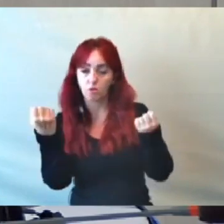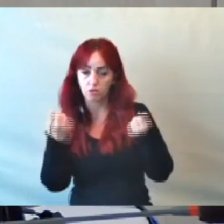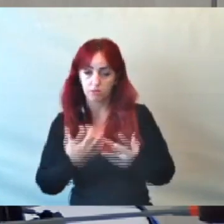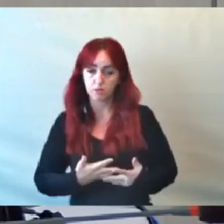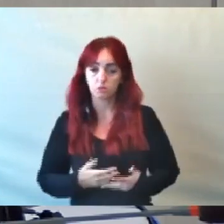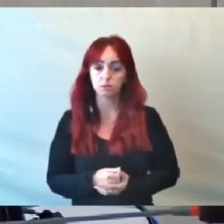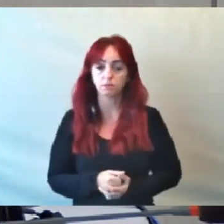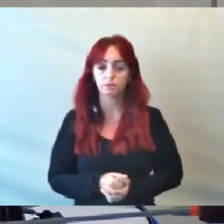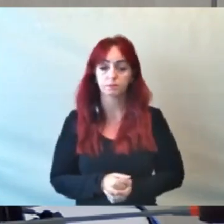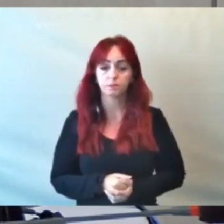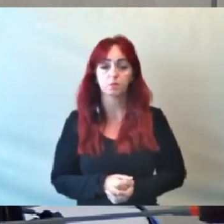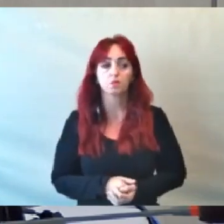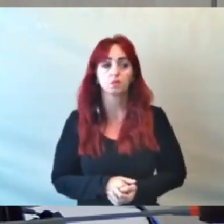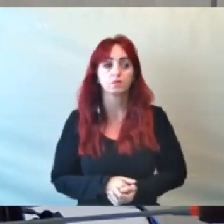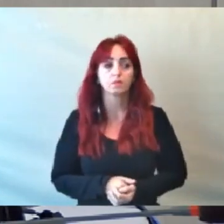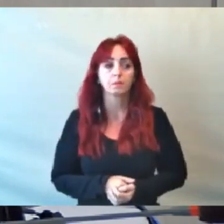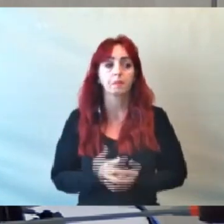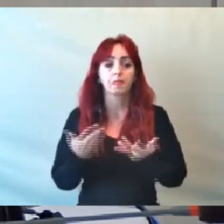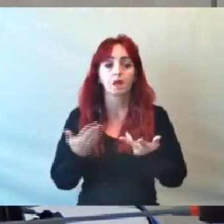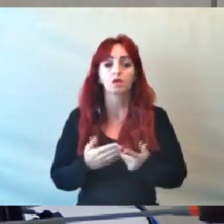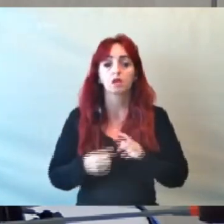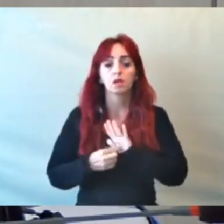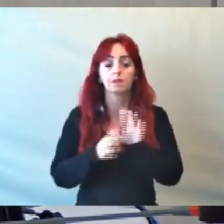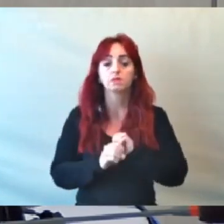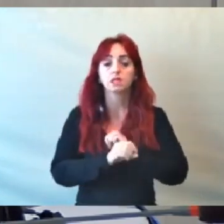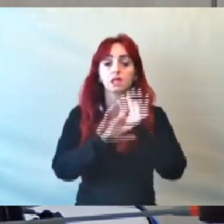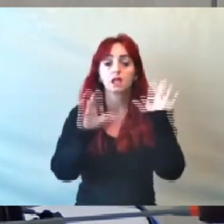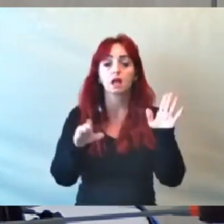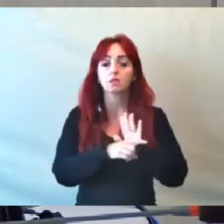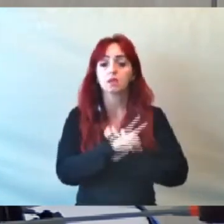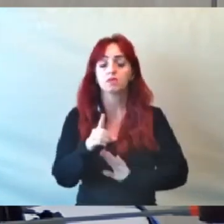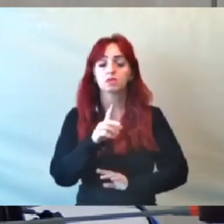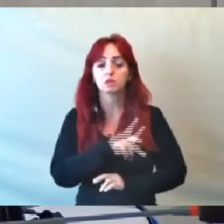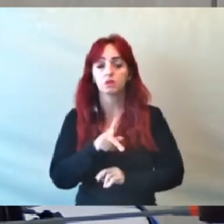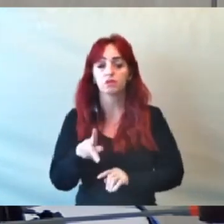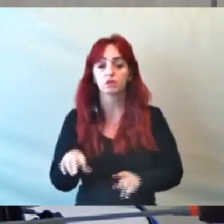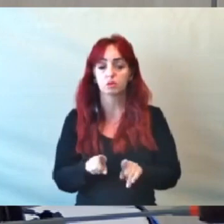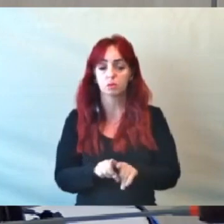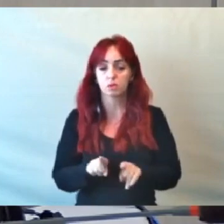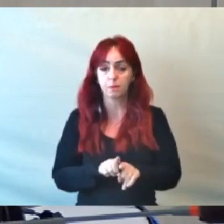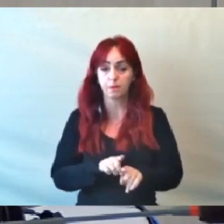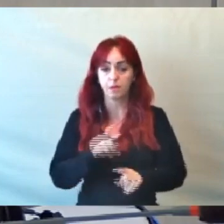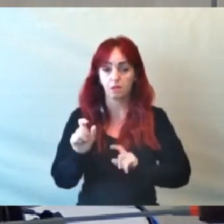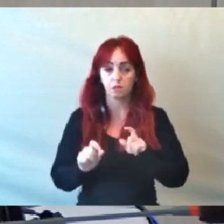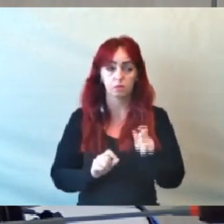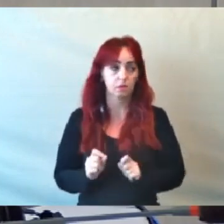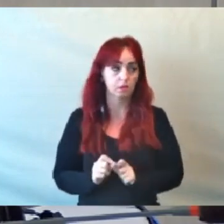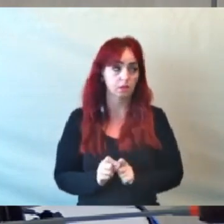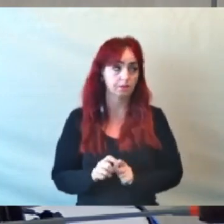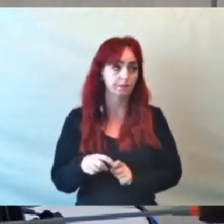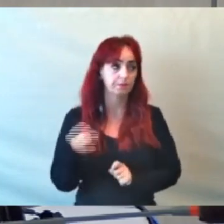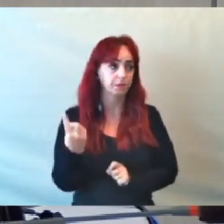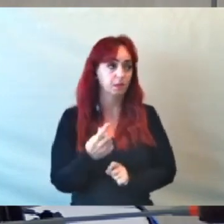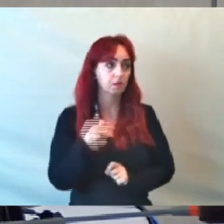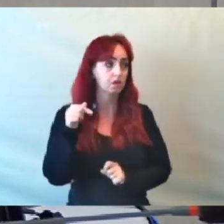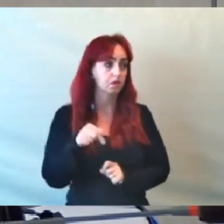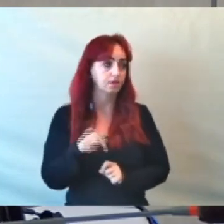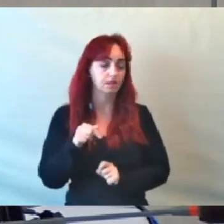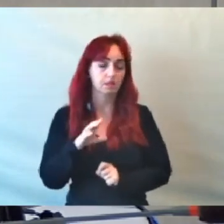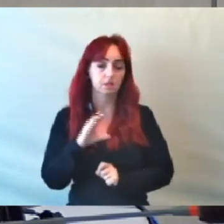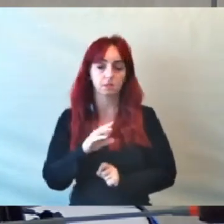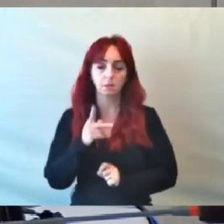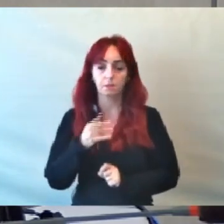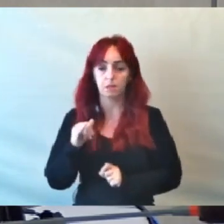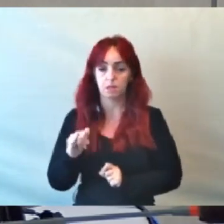bem claro para vocês, professores, que nós aqui nessa CPI estamos investigando